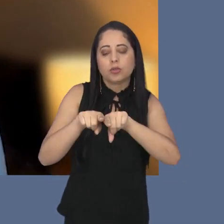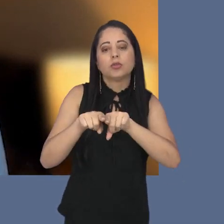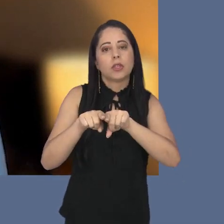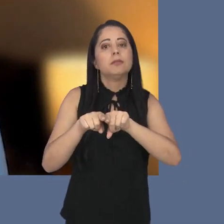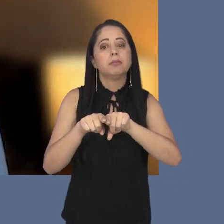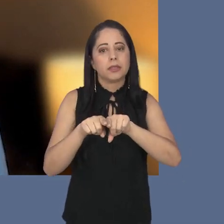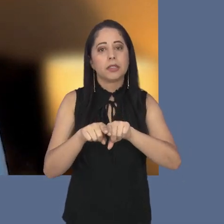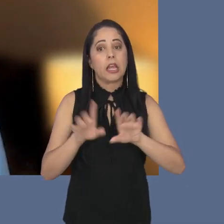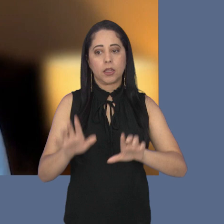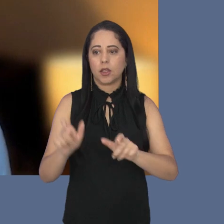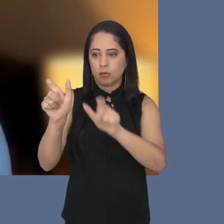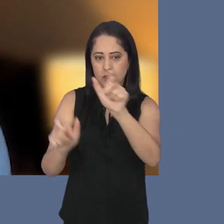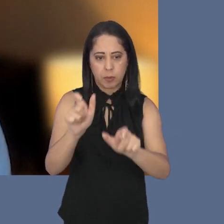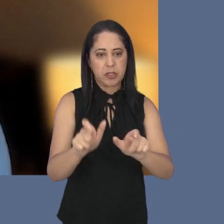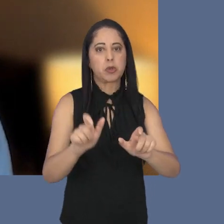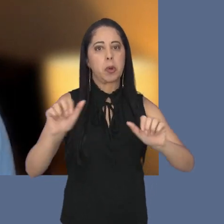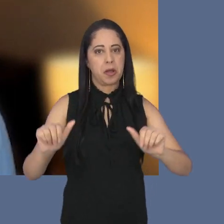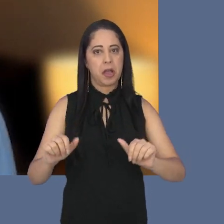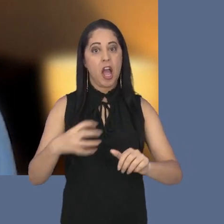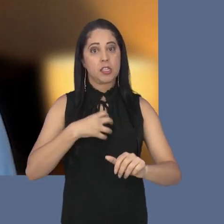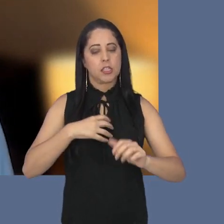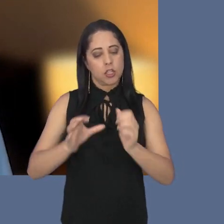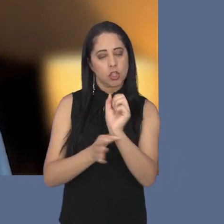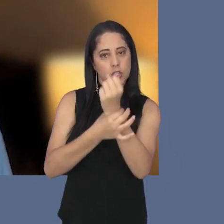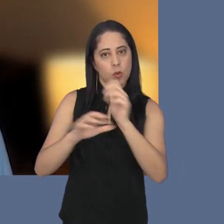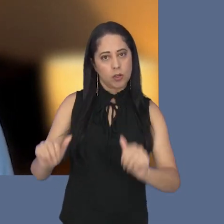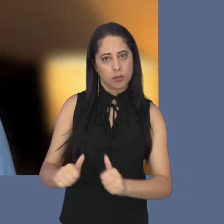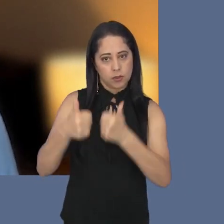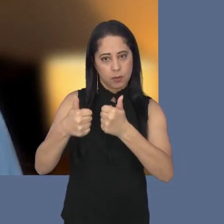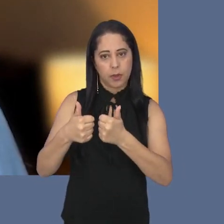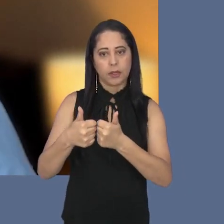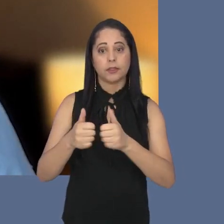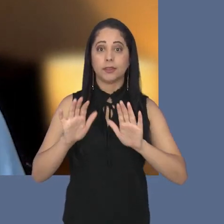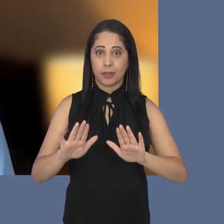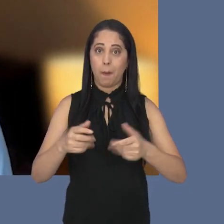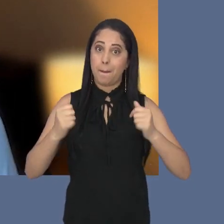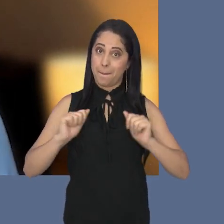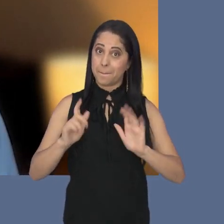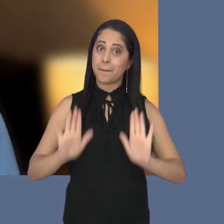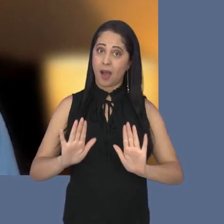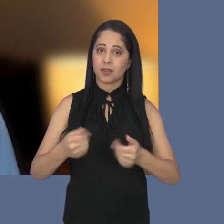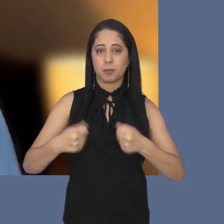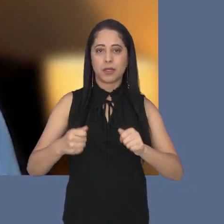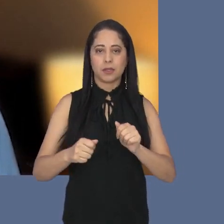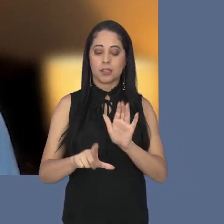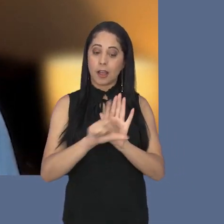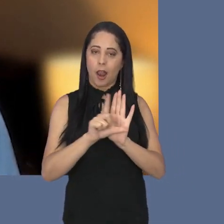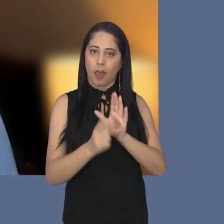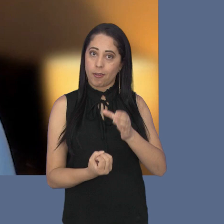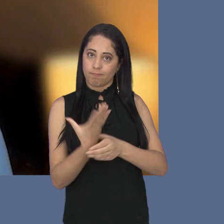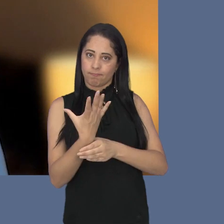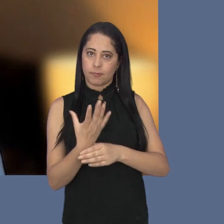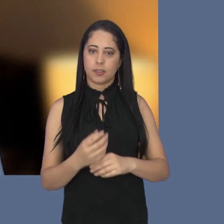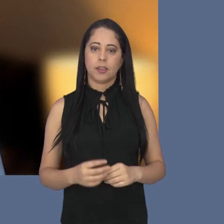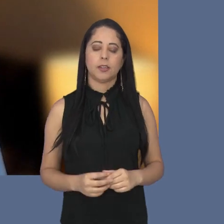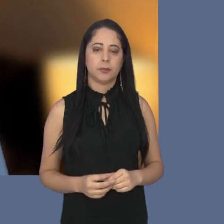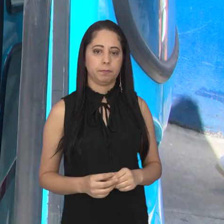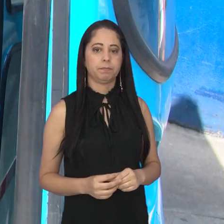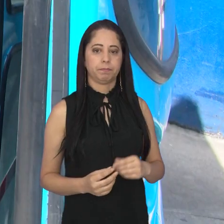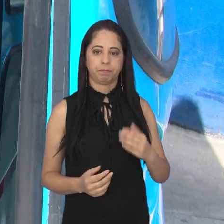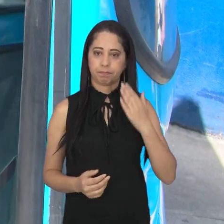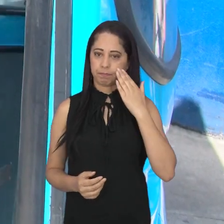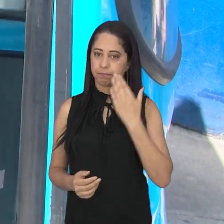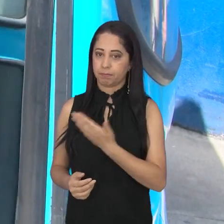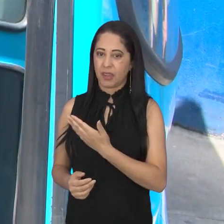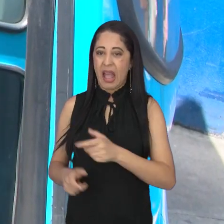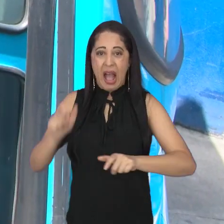para poder integrar essas duas coisas, né, o benefício para a população com esses avanços tecnológicos, e para isso a gente depende das atualizações da legislação.